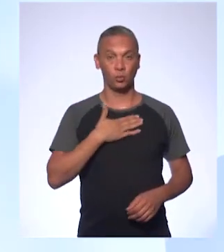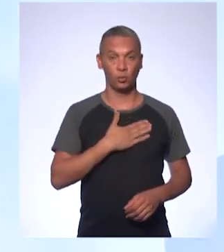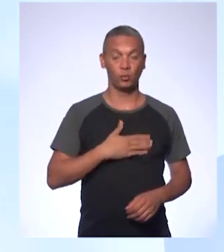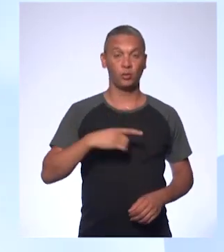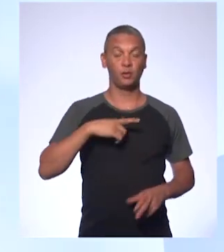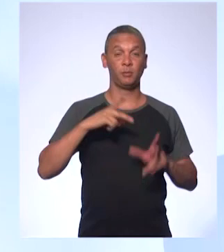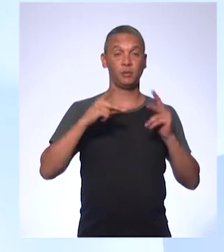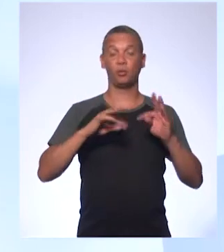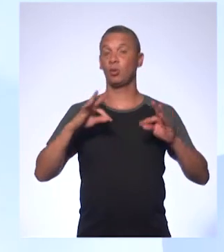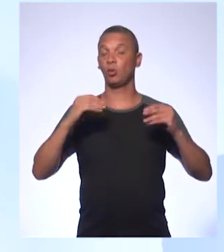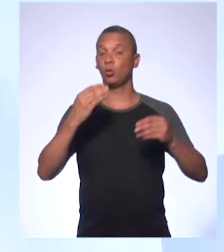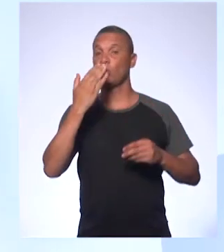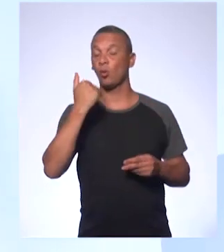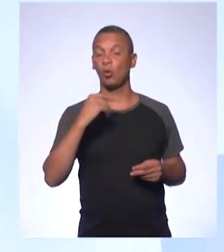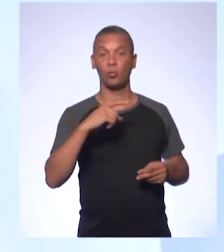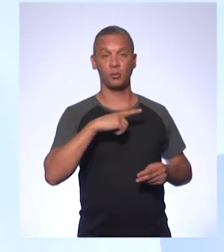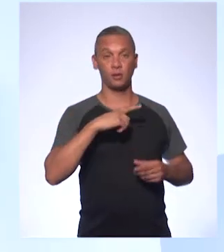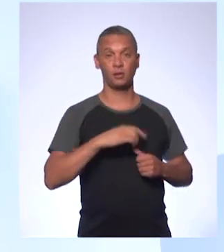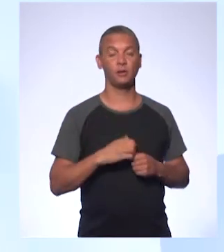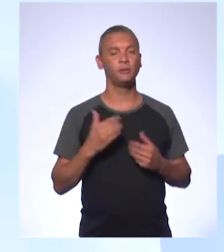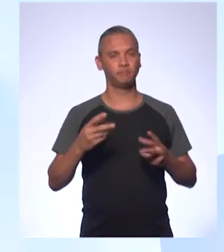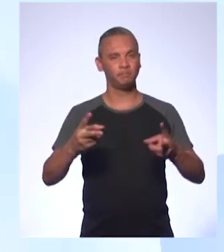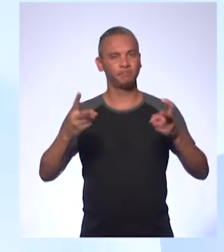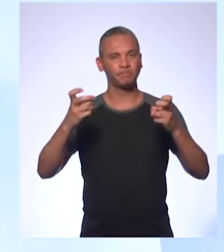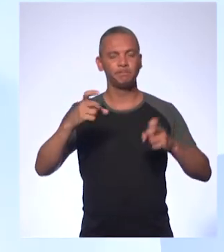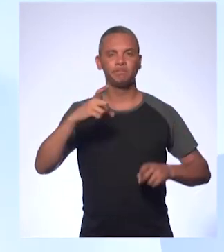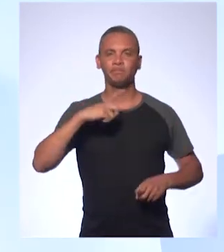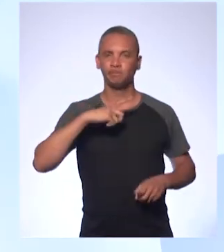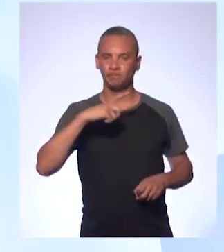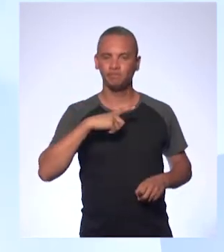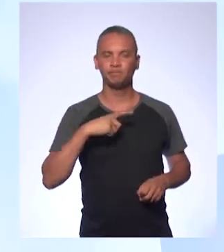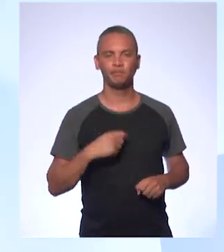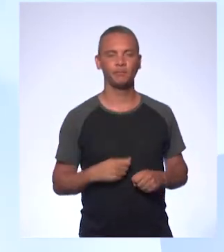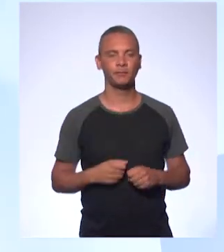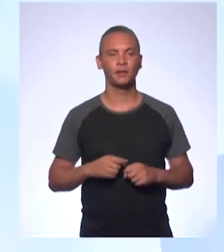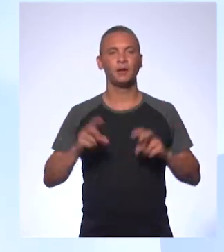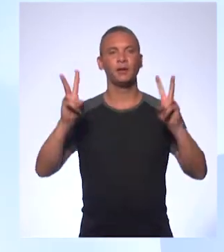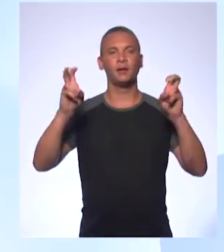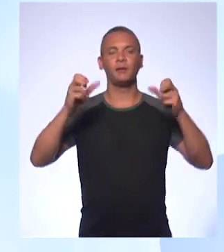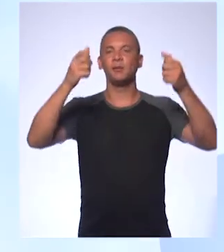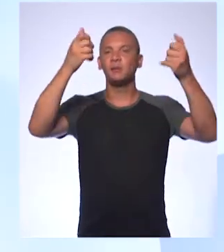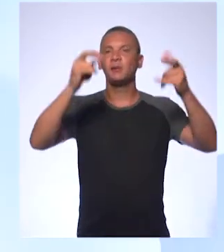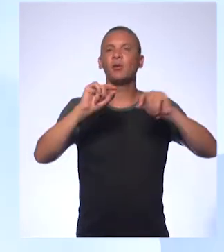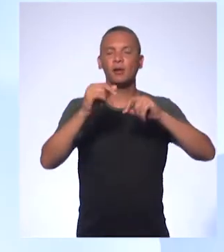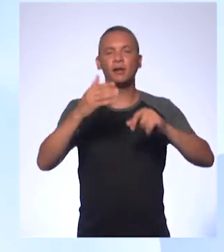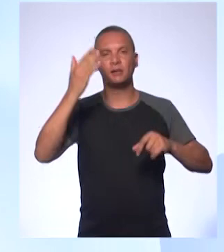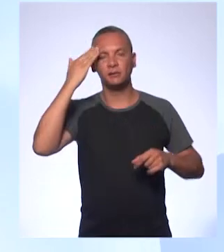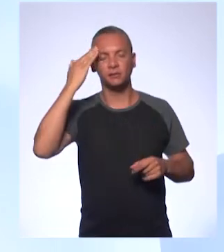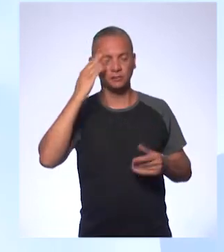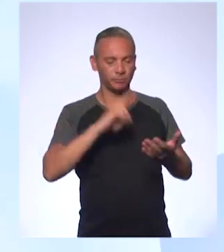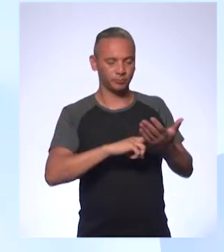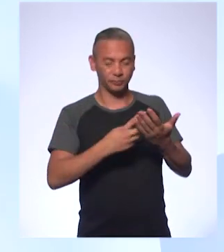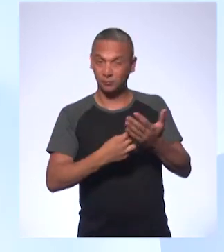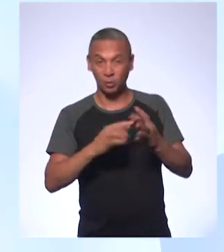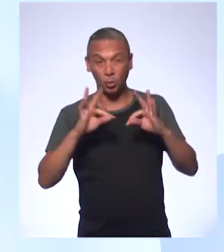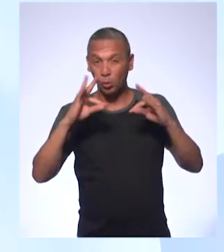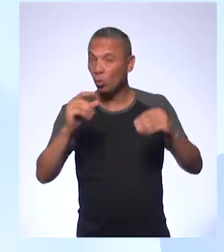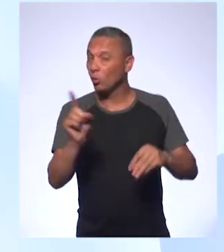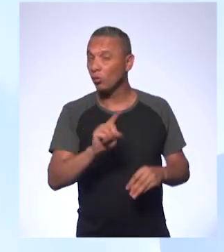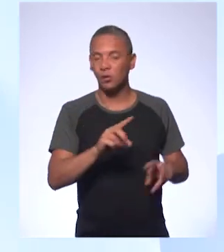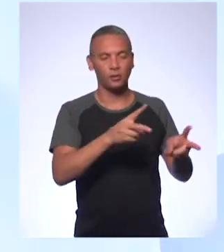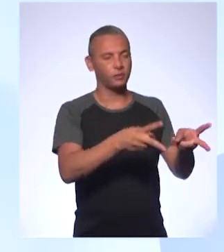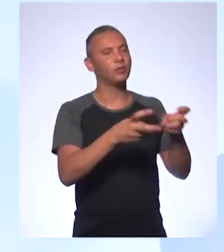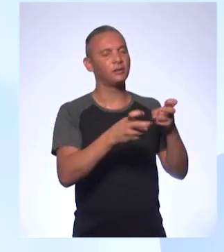come empanada, né? Então, deu para perceber que sobre o que o texto fala, sem precisar ficar traduzindo todas as